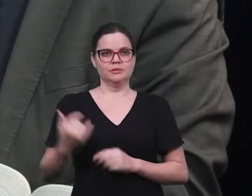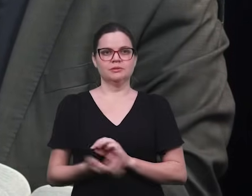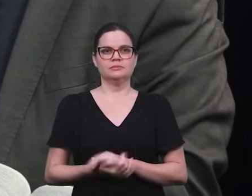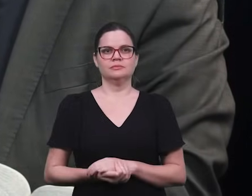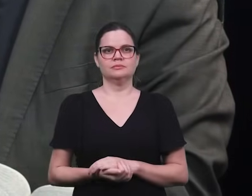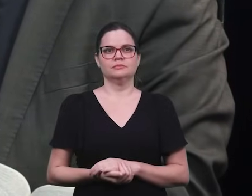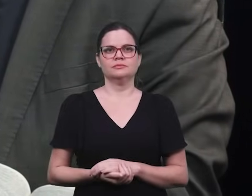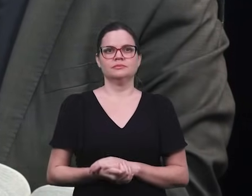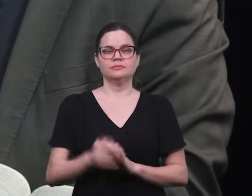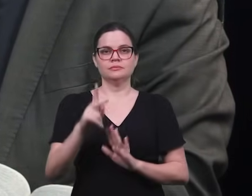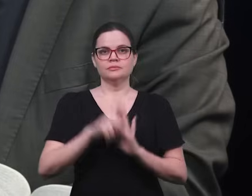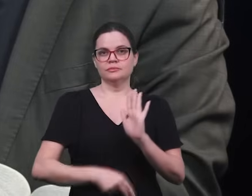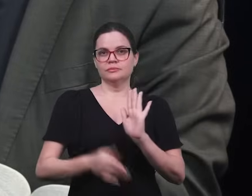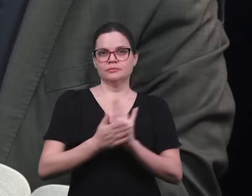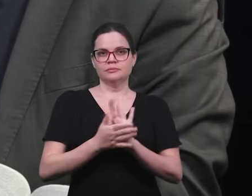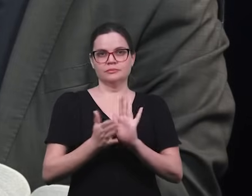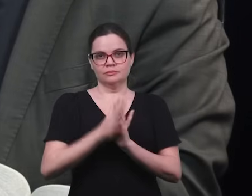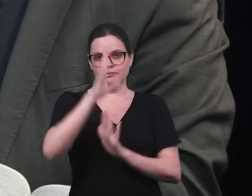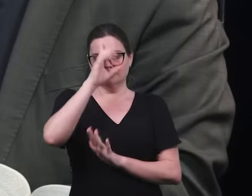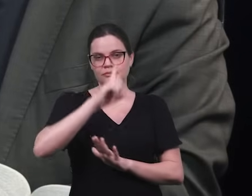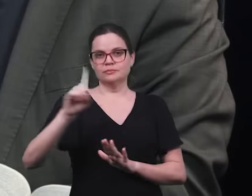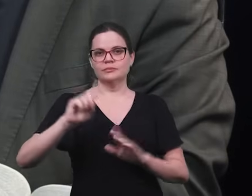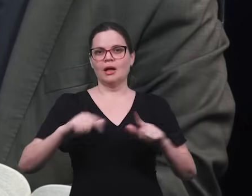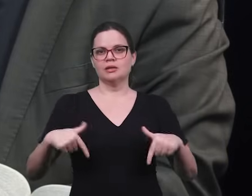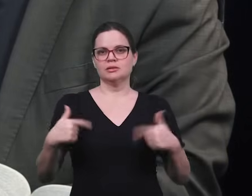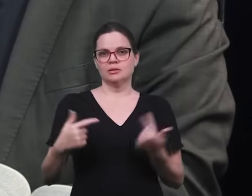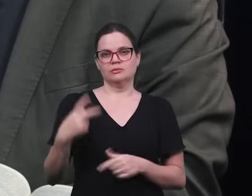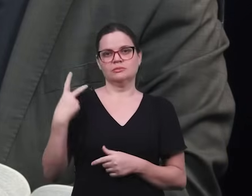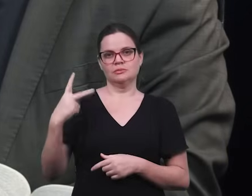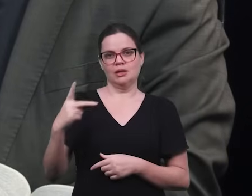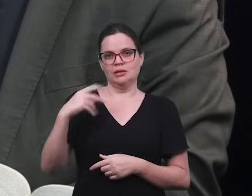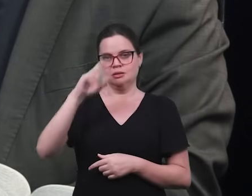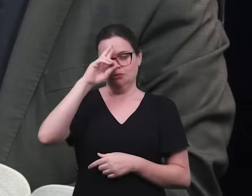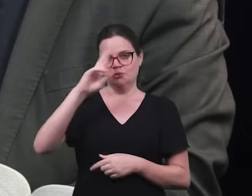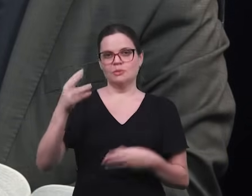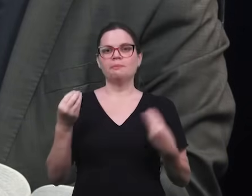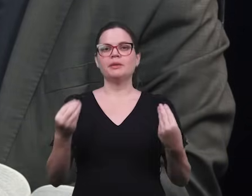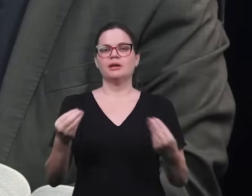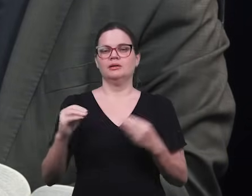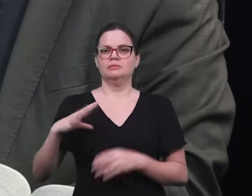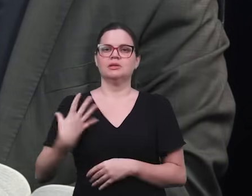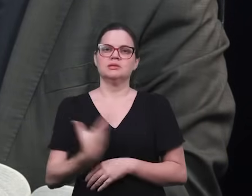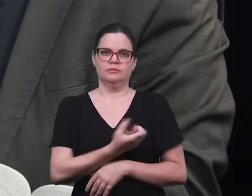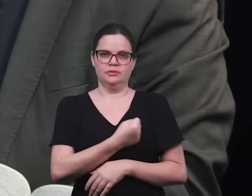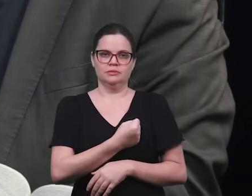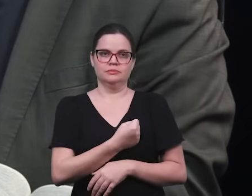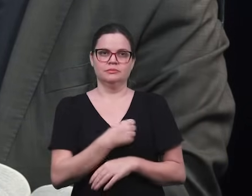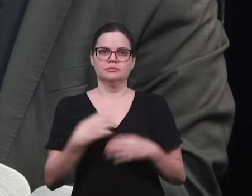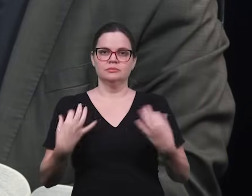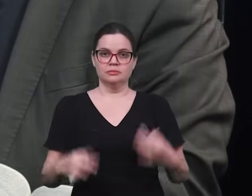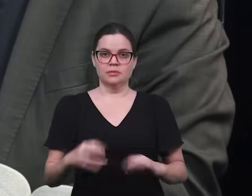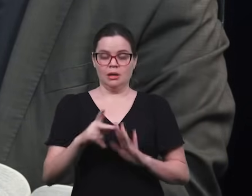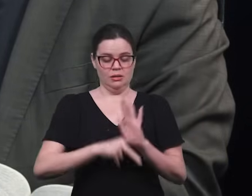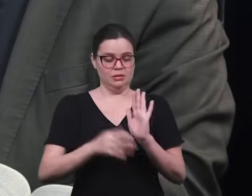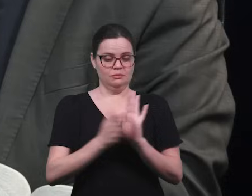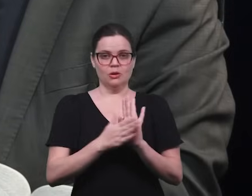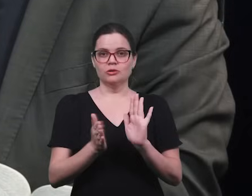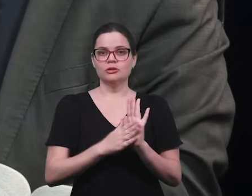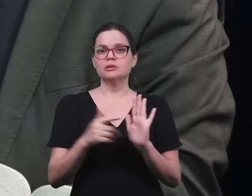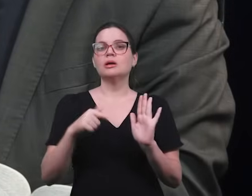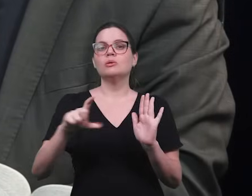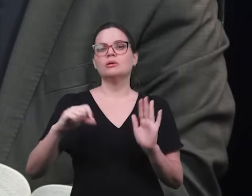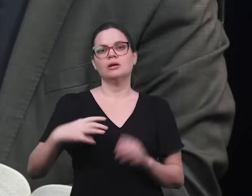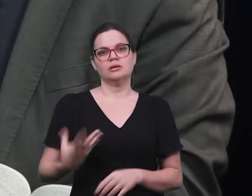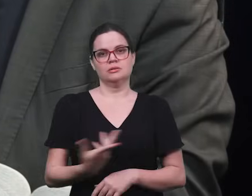o projeto de Deus, a obra do Senhor é a obra de salvação. E essa obra não está...